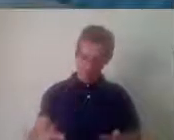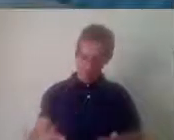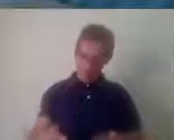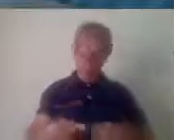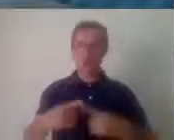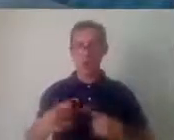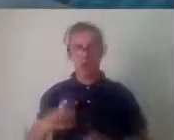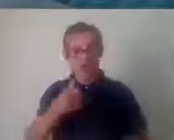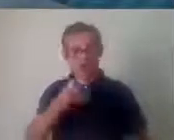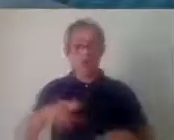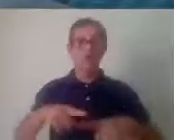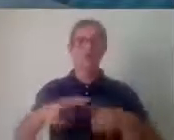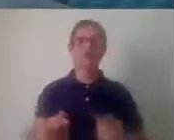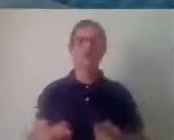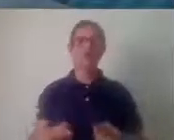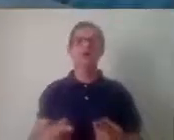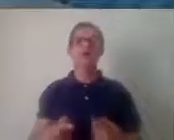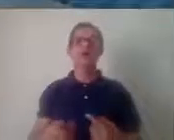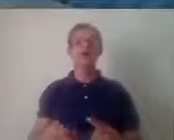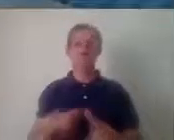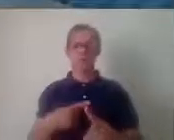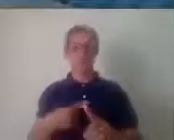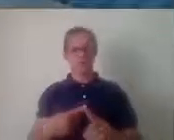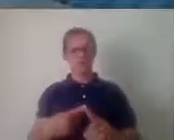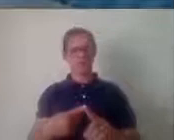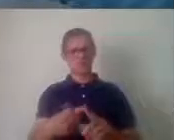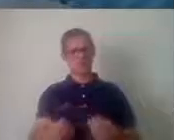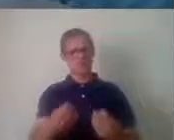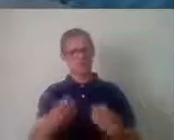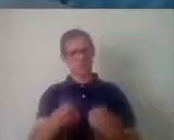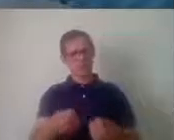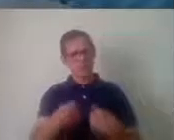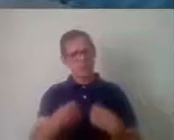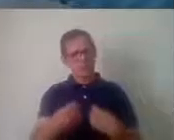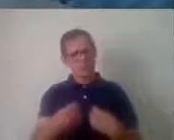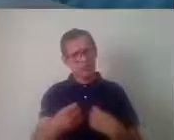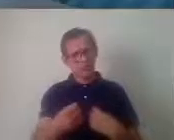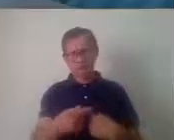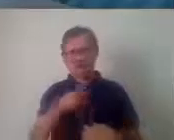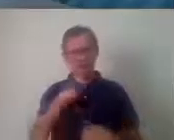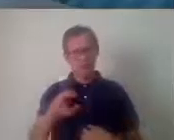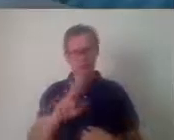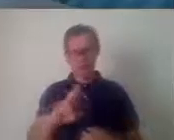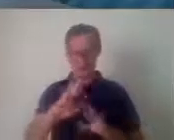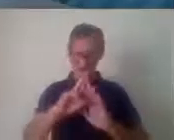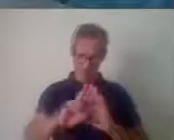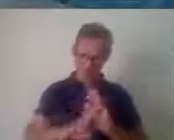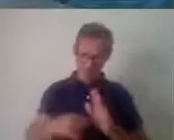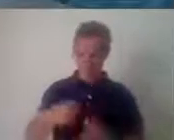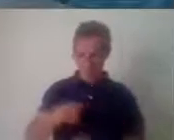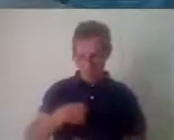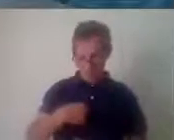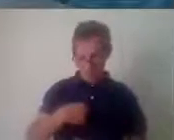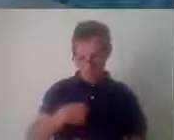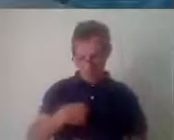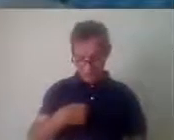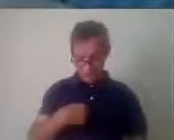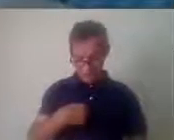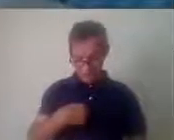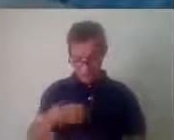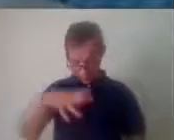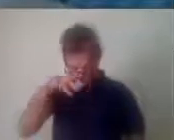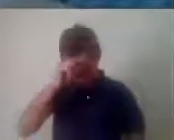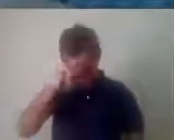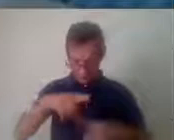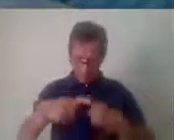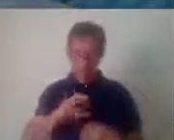Mas, professora, tem uma multiplicação ali. Não vai dar para eu usar as regras que eu já sei, as regras imediatas, não.